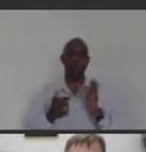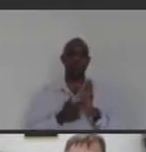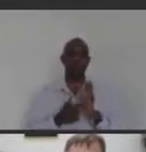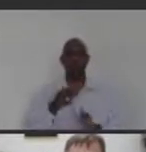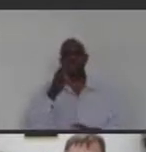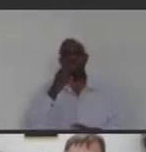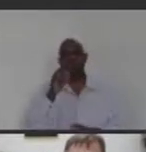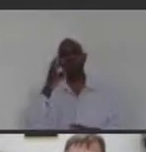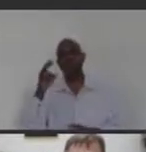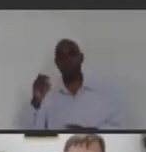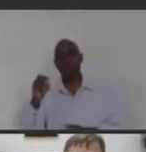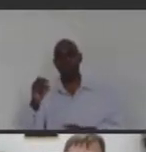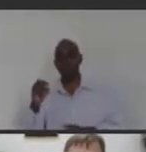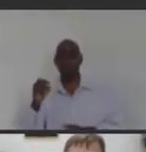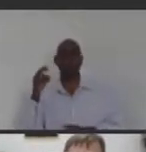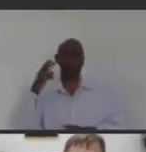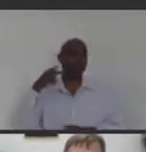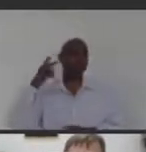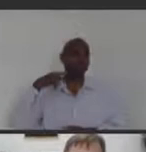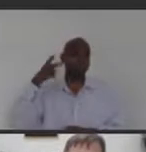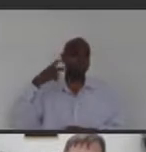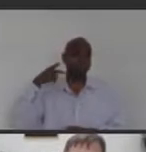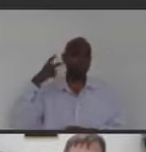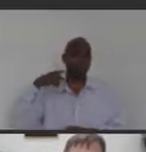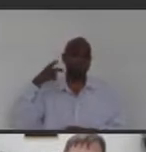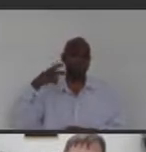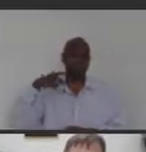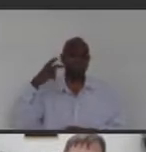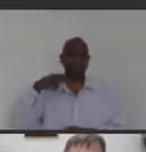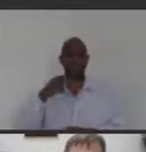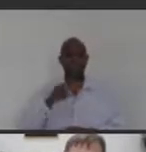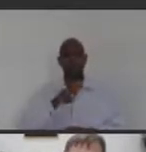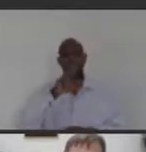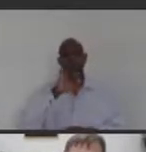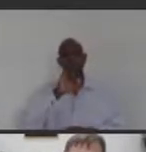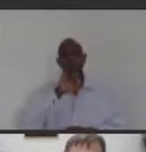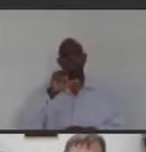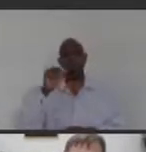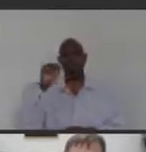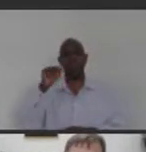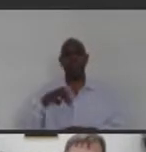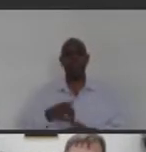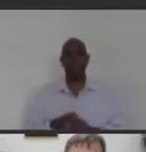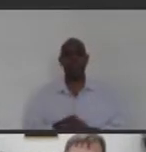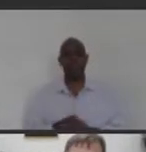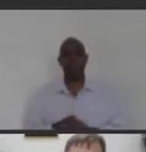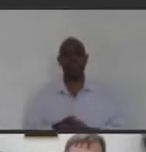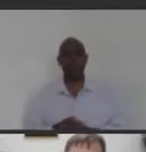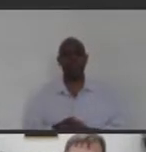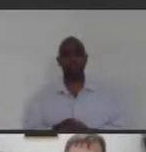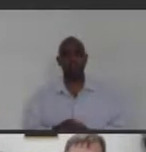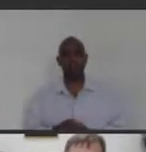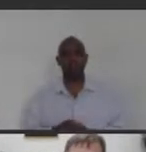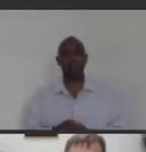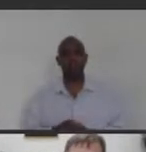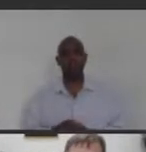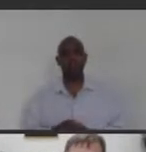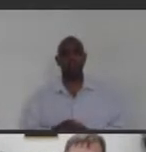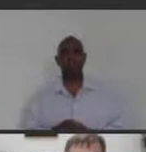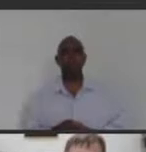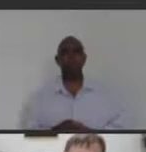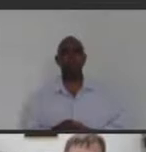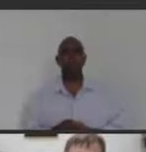29/2020 do vereador presidente William Souza. Solicito a Vossa Excelência a gentileza de ler na íntegra